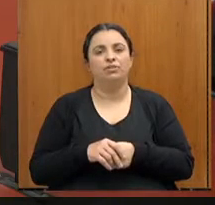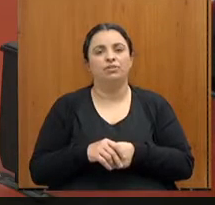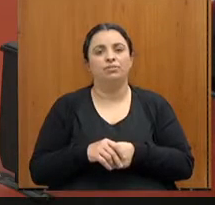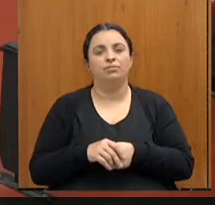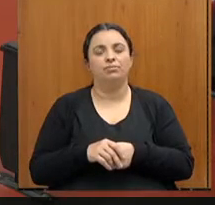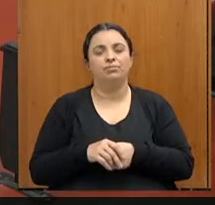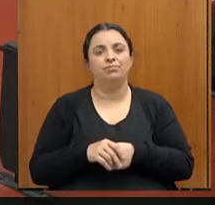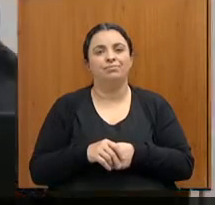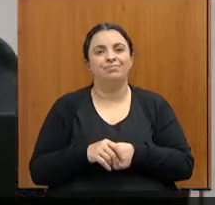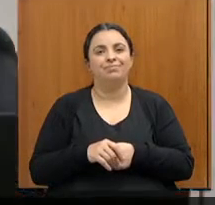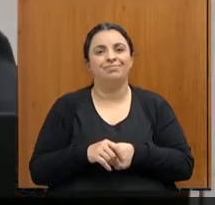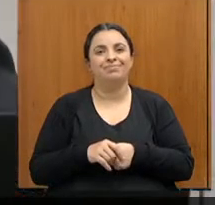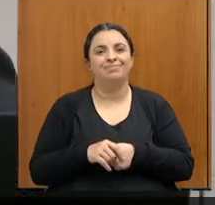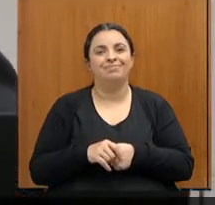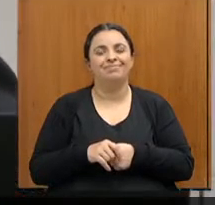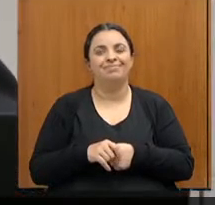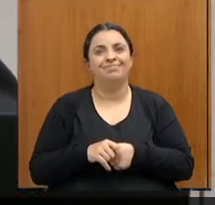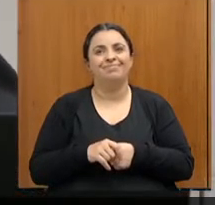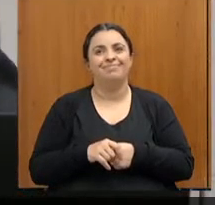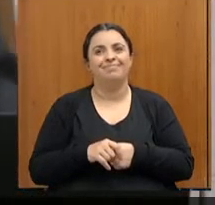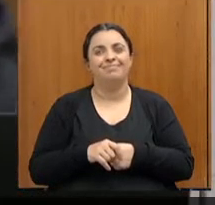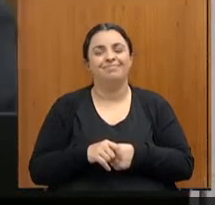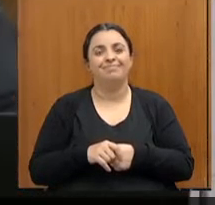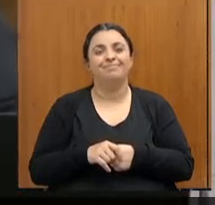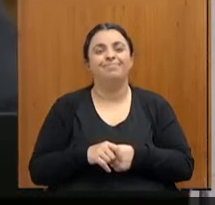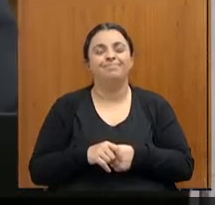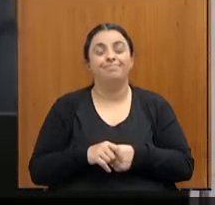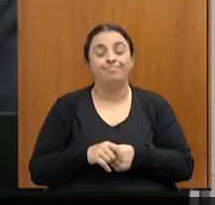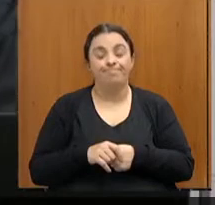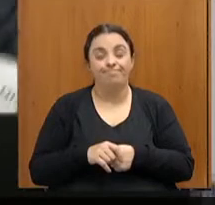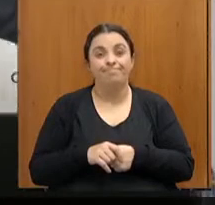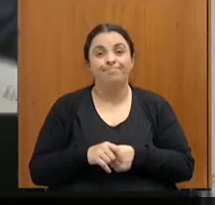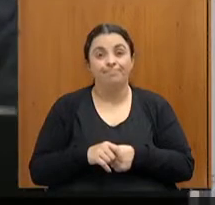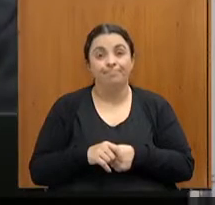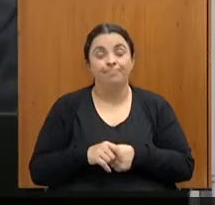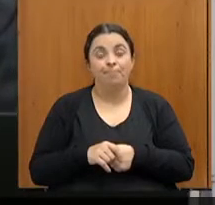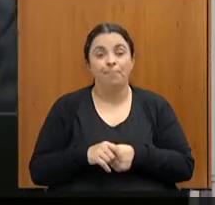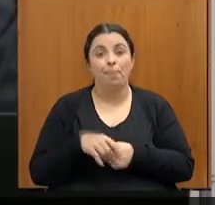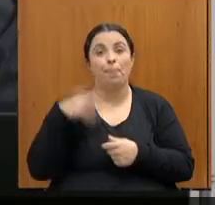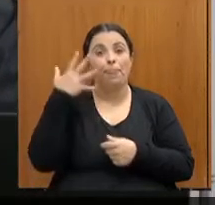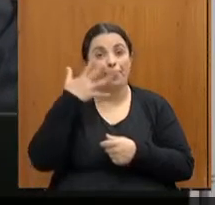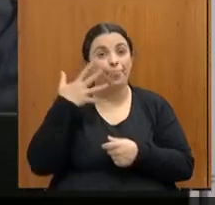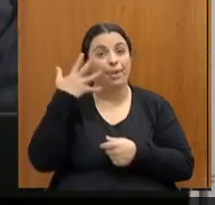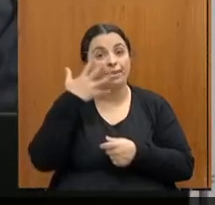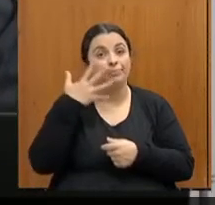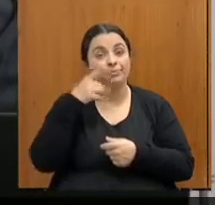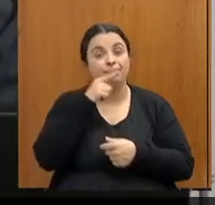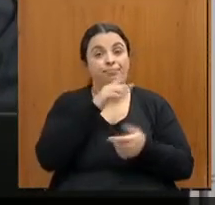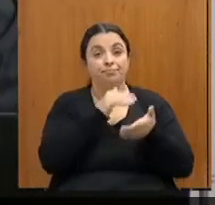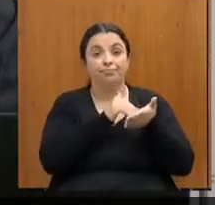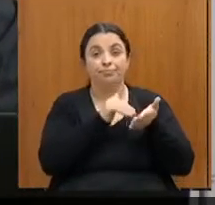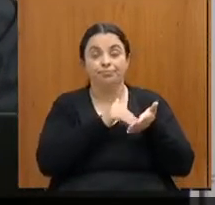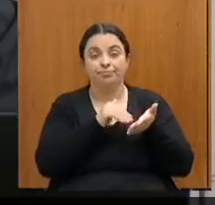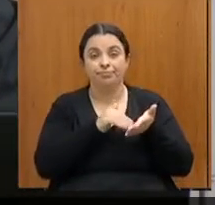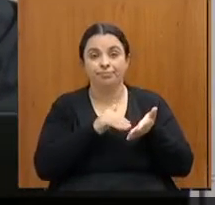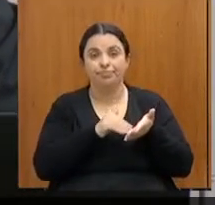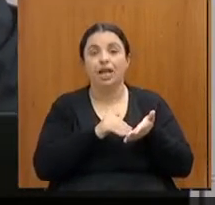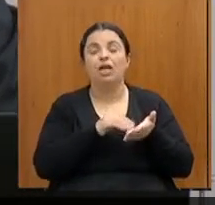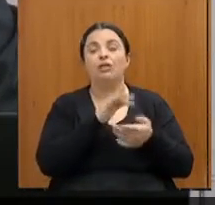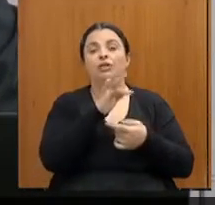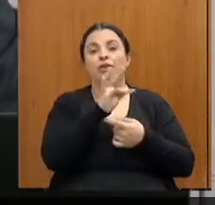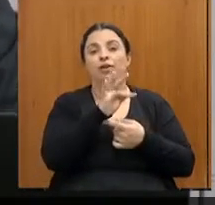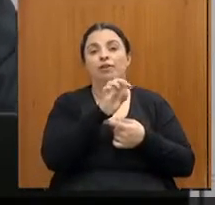e com palavra nosso secretário de desenvolvimento econômico